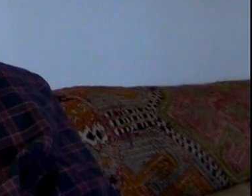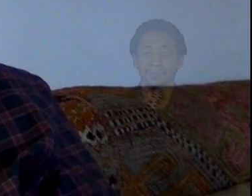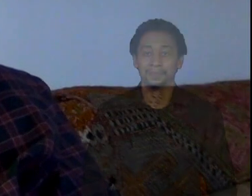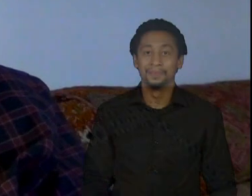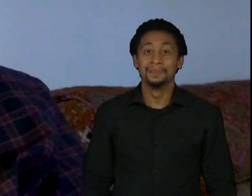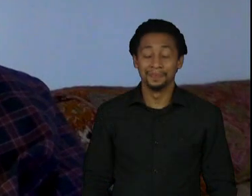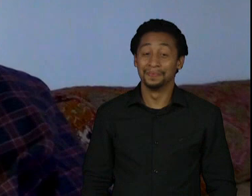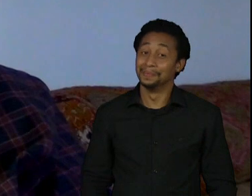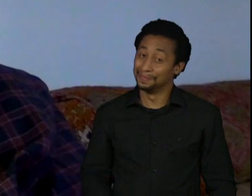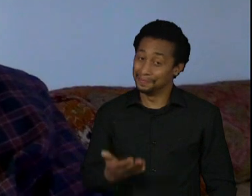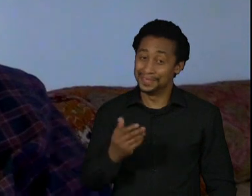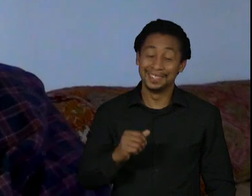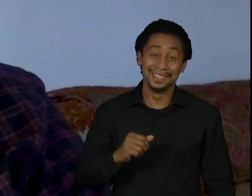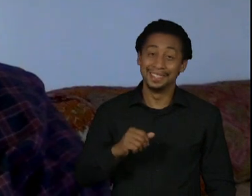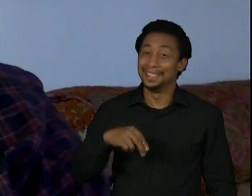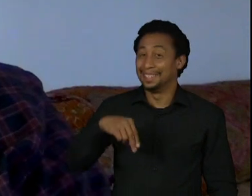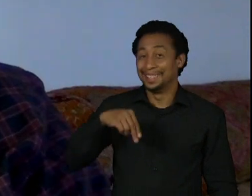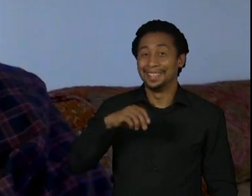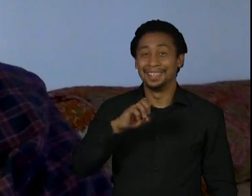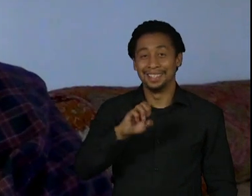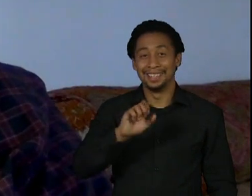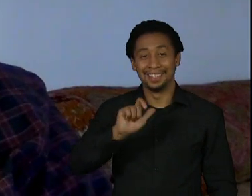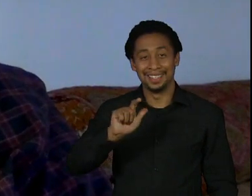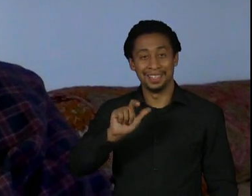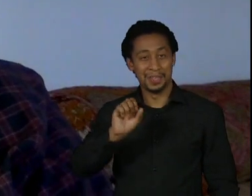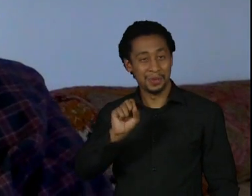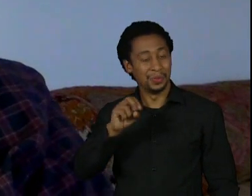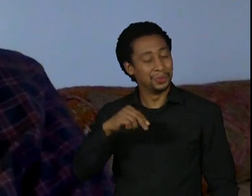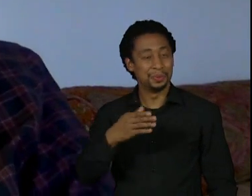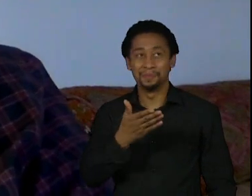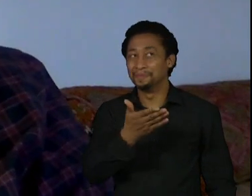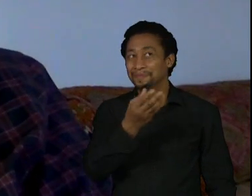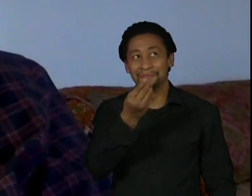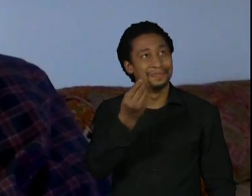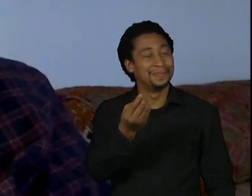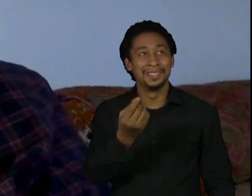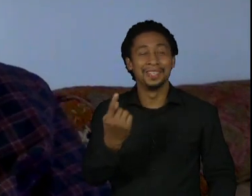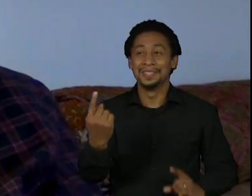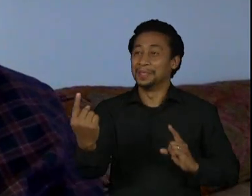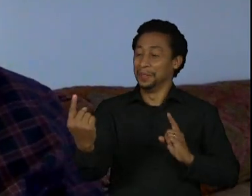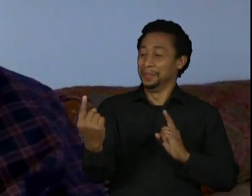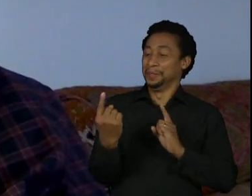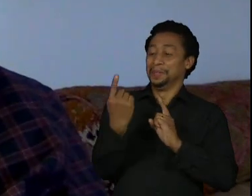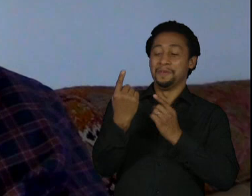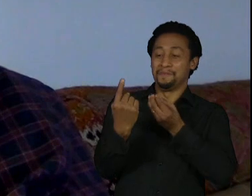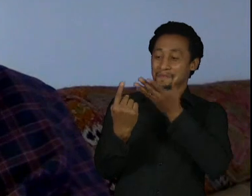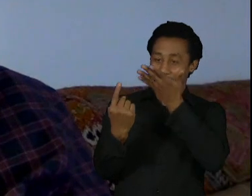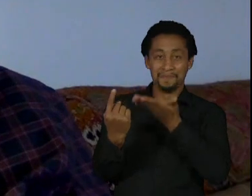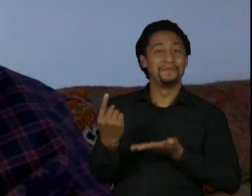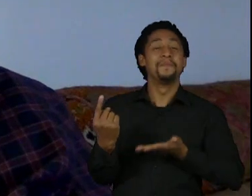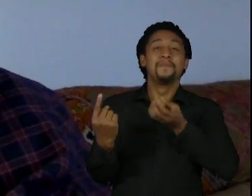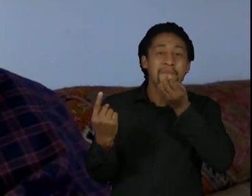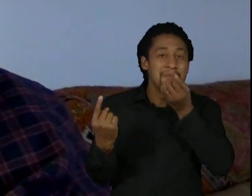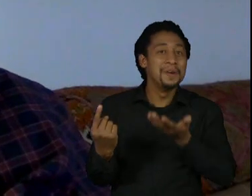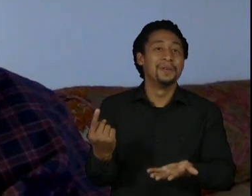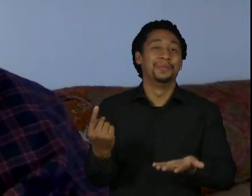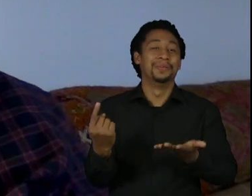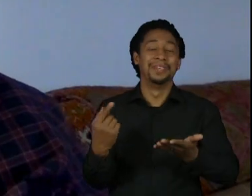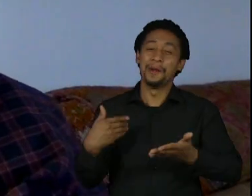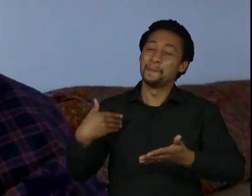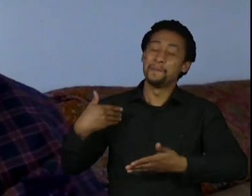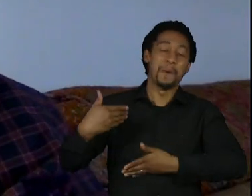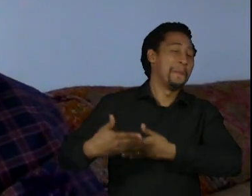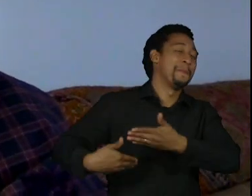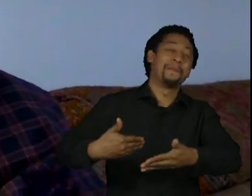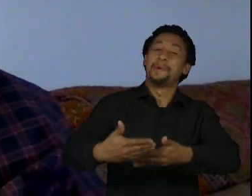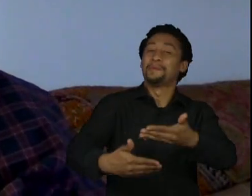O Nelson foi realmente uma revelação. E deu no que deu, né? Deu